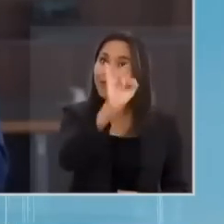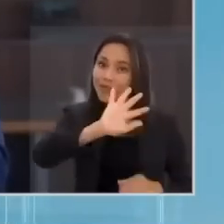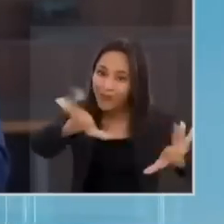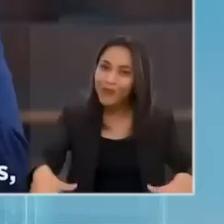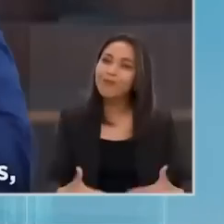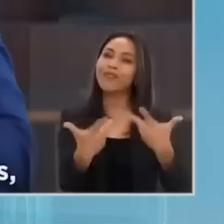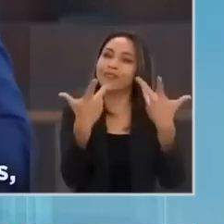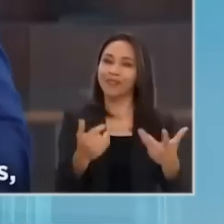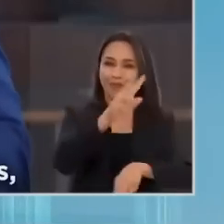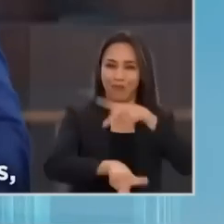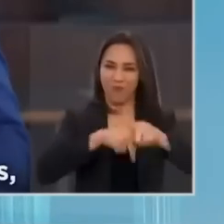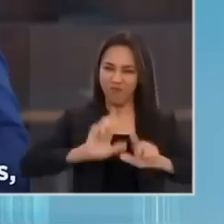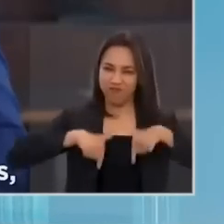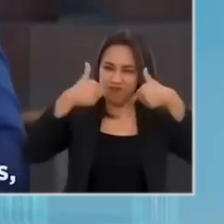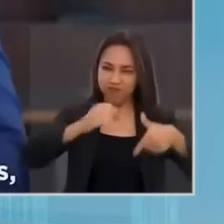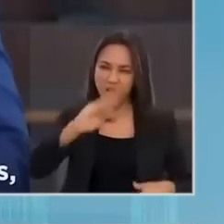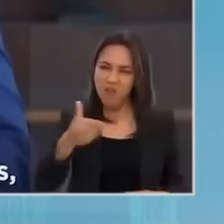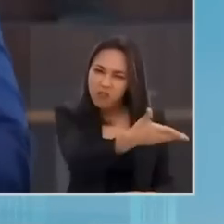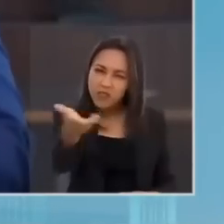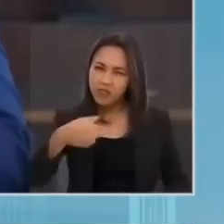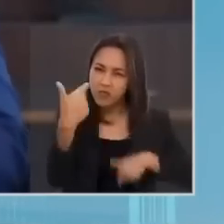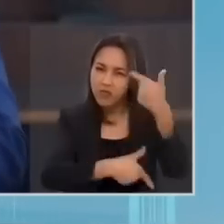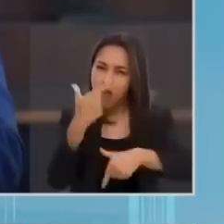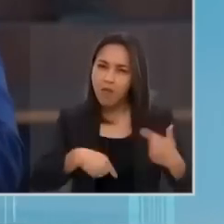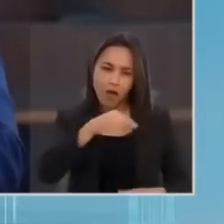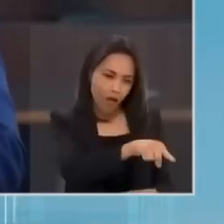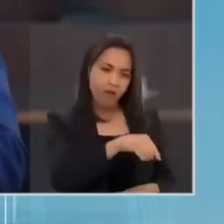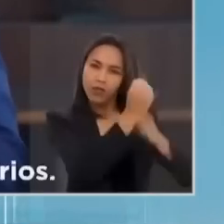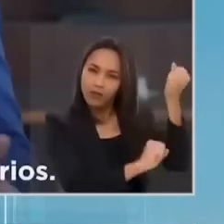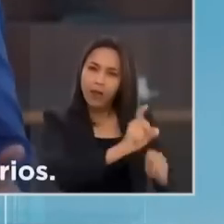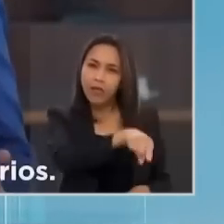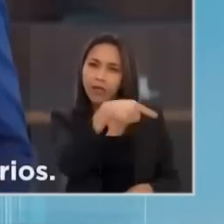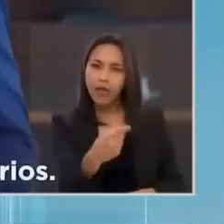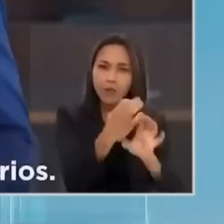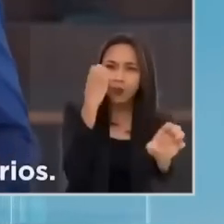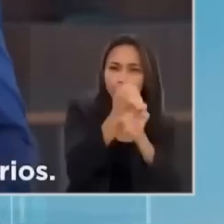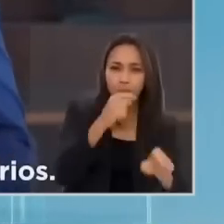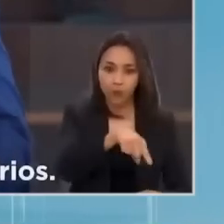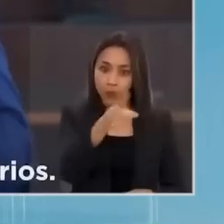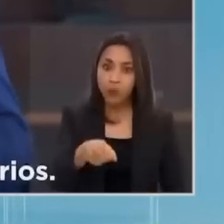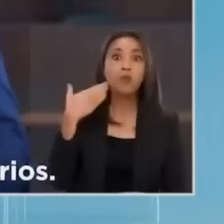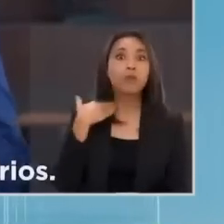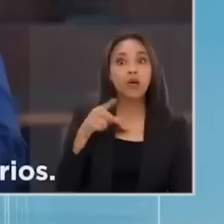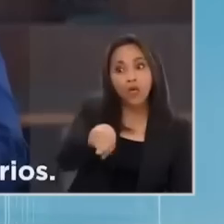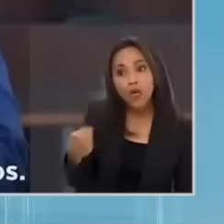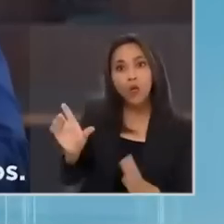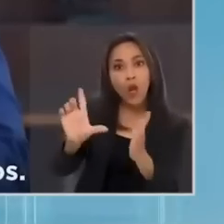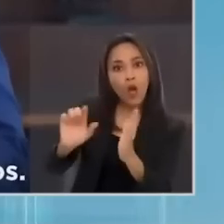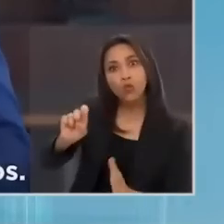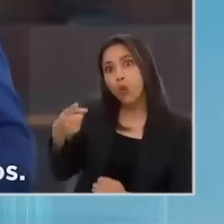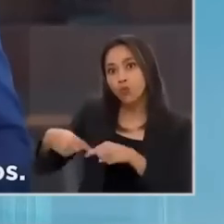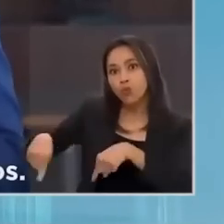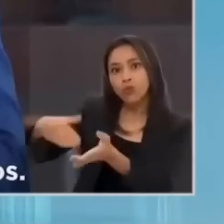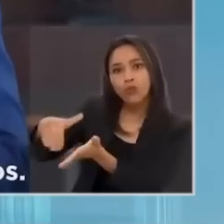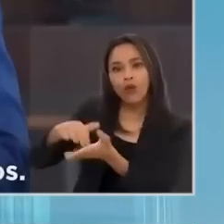atreladas ao salário mínimo então de um lado Ok importante essa recomposição Mas por outro lado também o governo ele deve